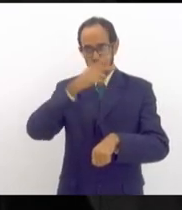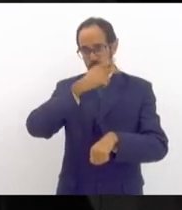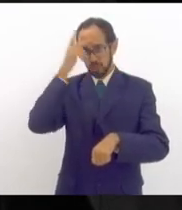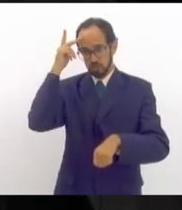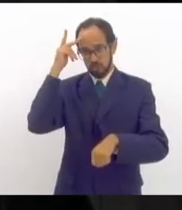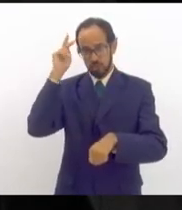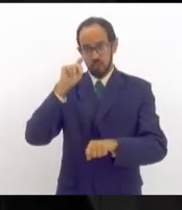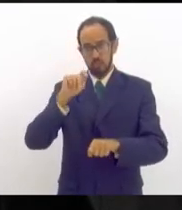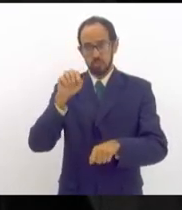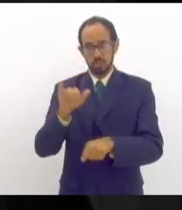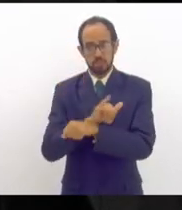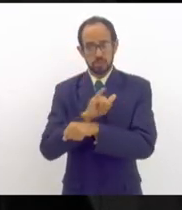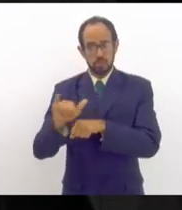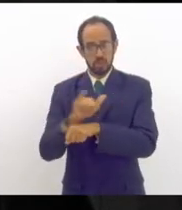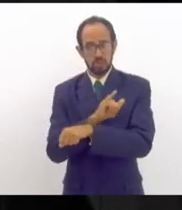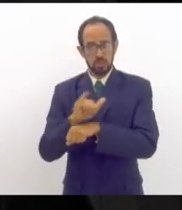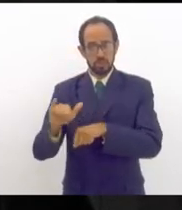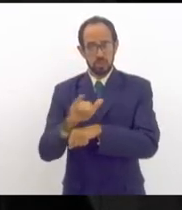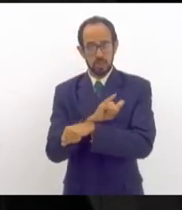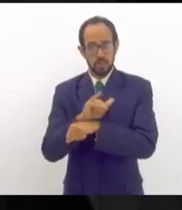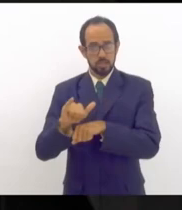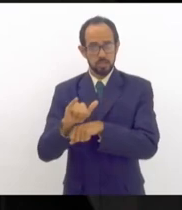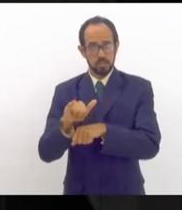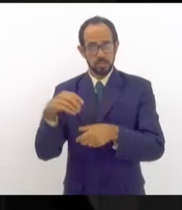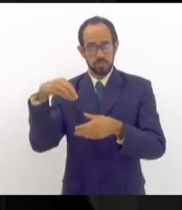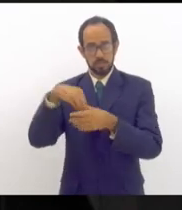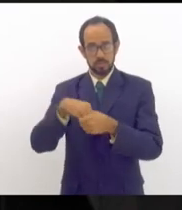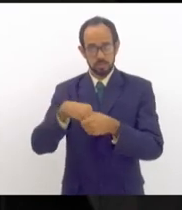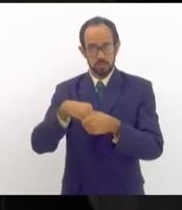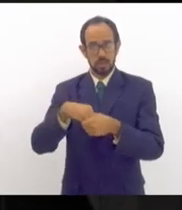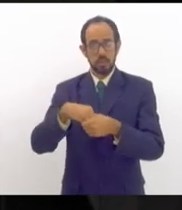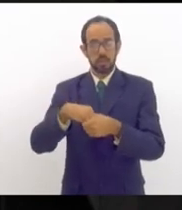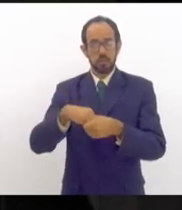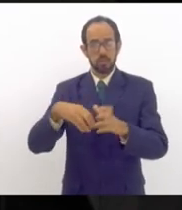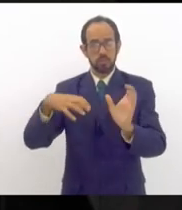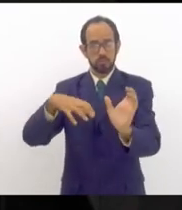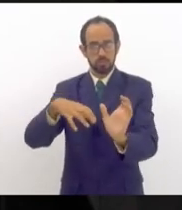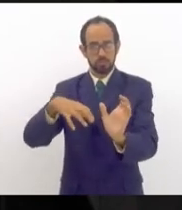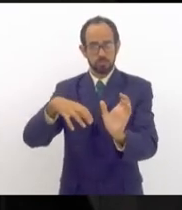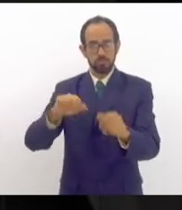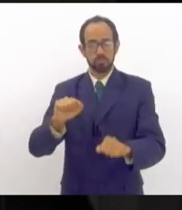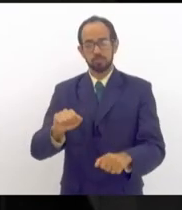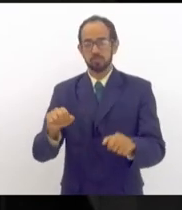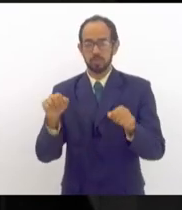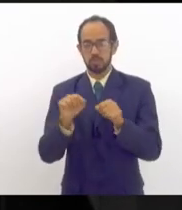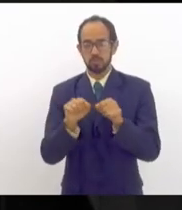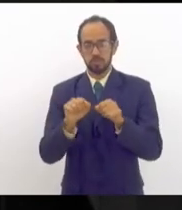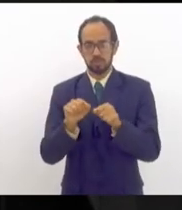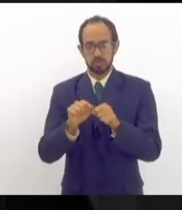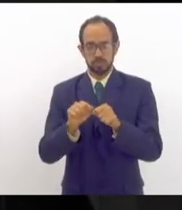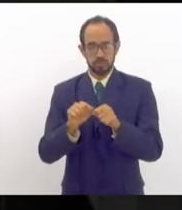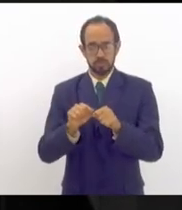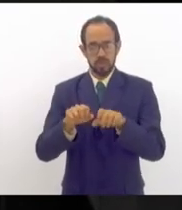colocadas lá dentro do Parlamento lá dentro do Planalto para fazer depredações para